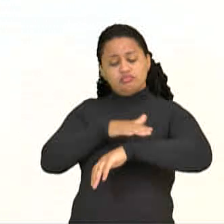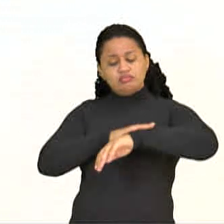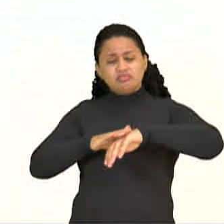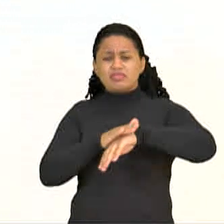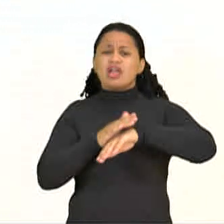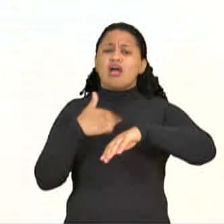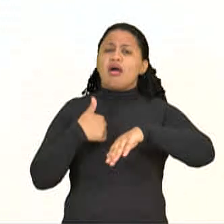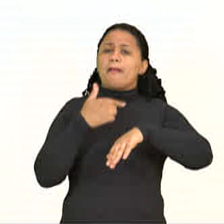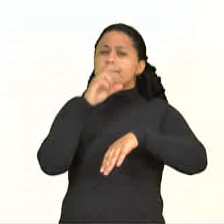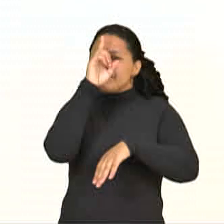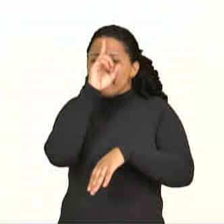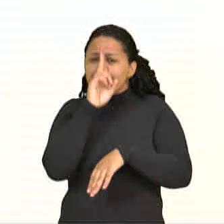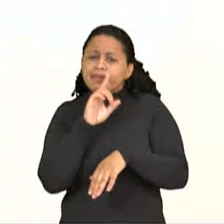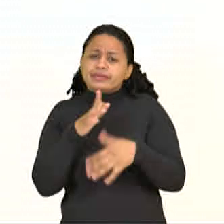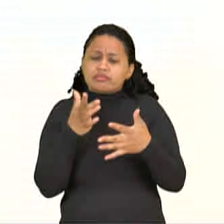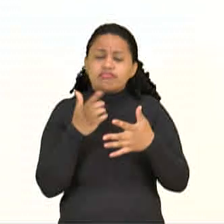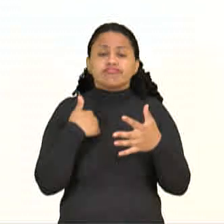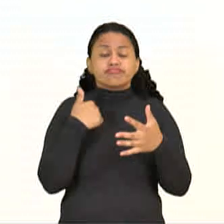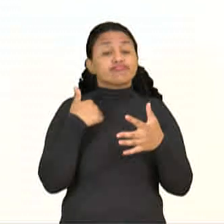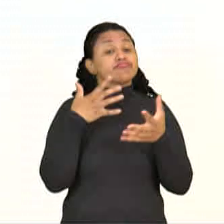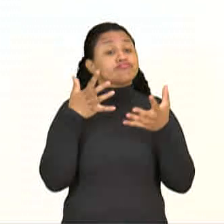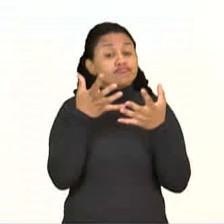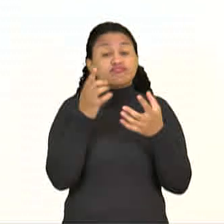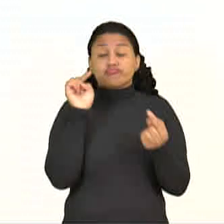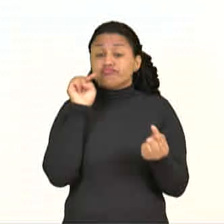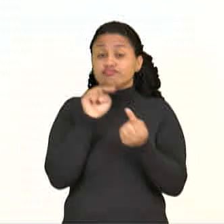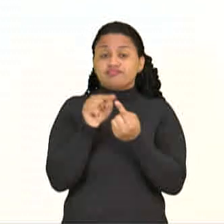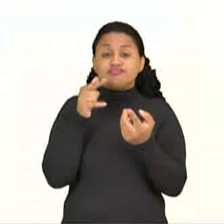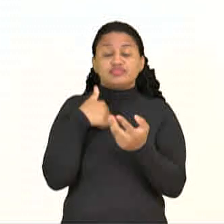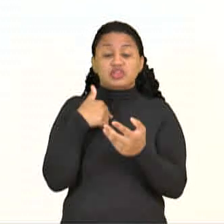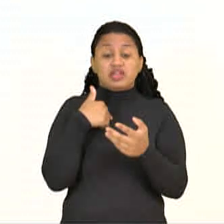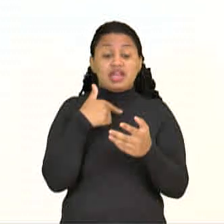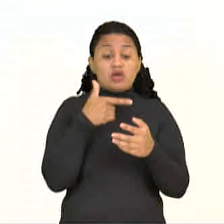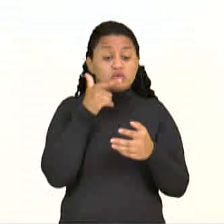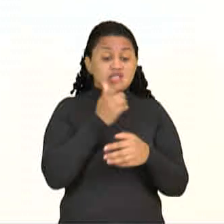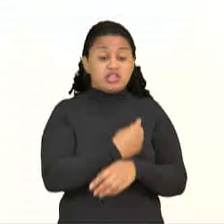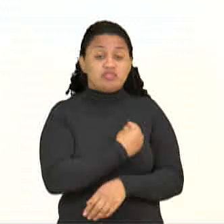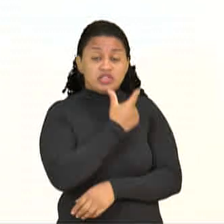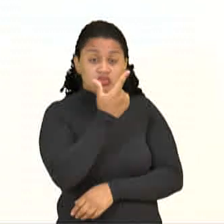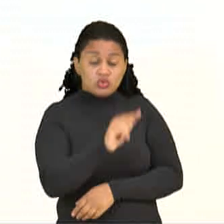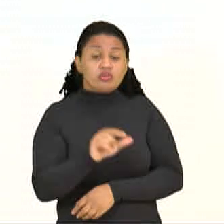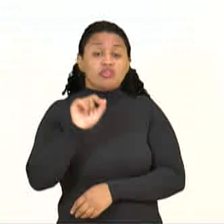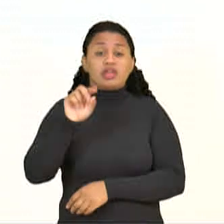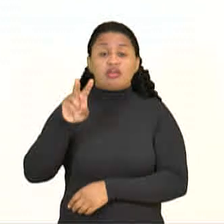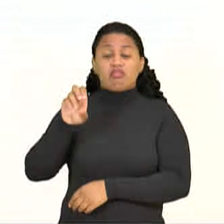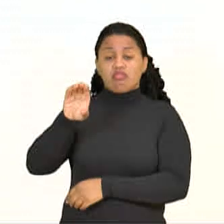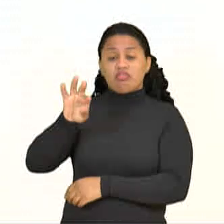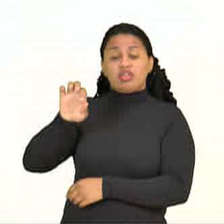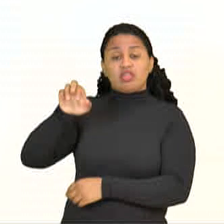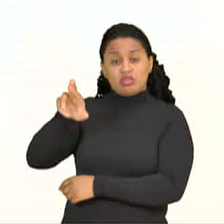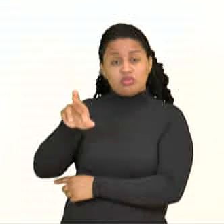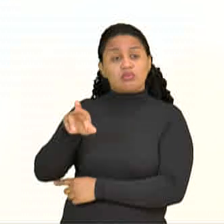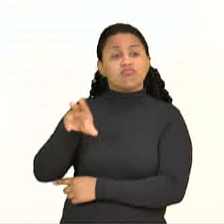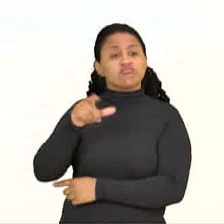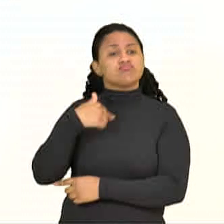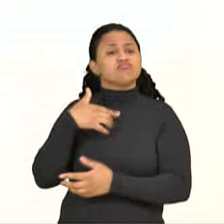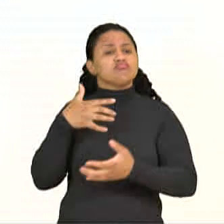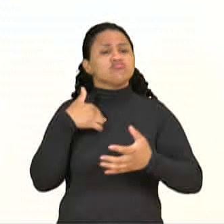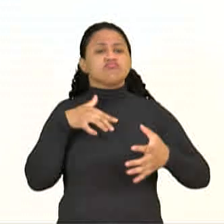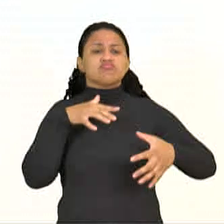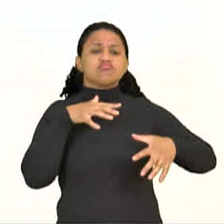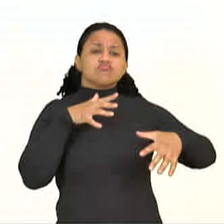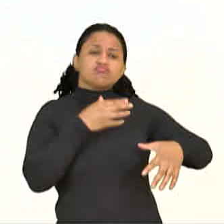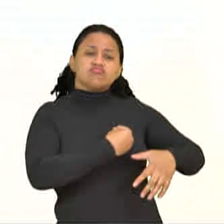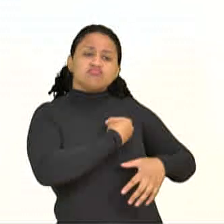amarelada. Em sua obsessão por vencer a morte, o Dr. Victor Frankenstein cria um ser humanoide,